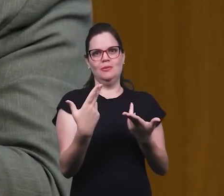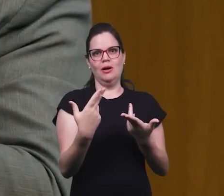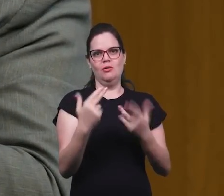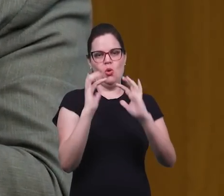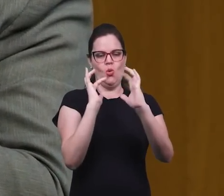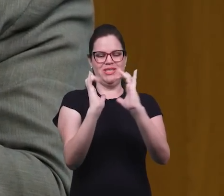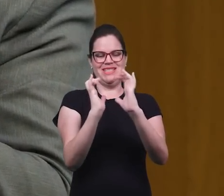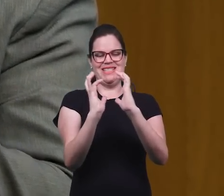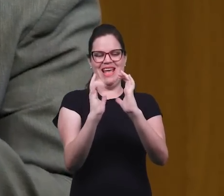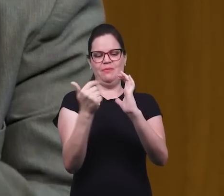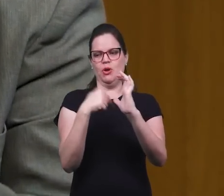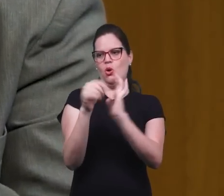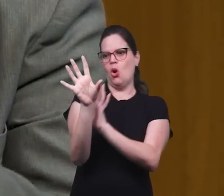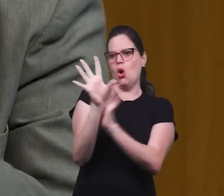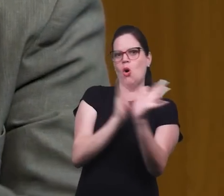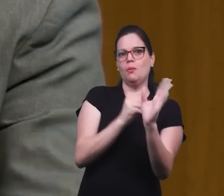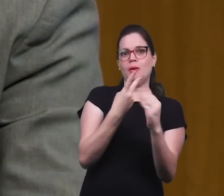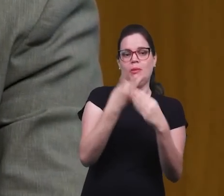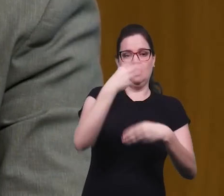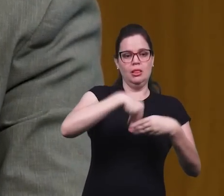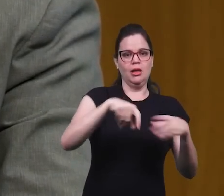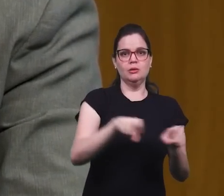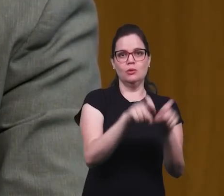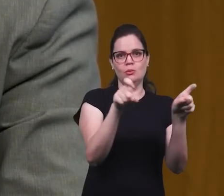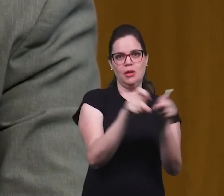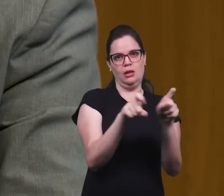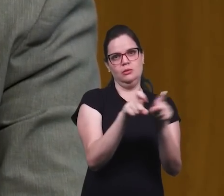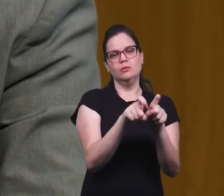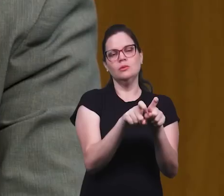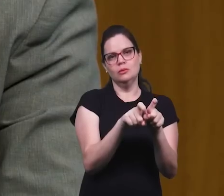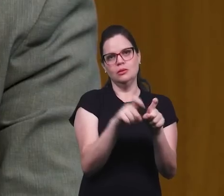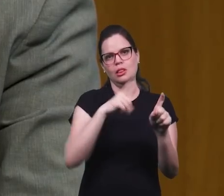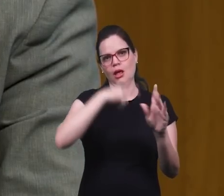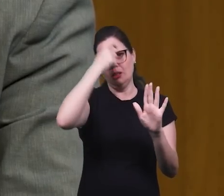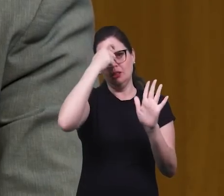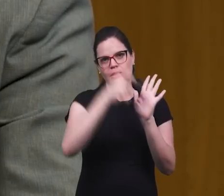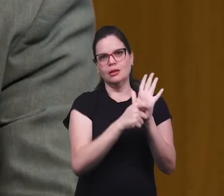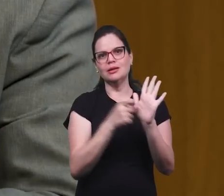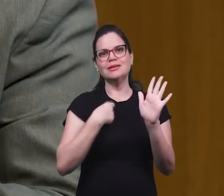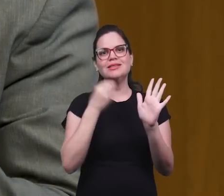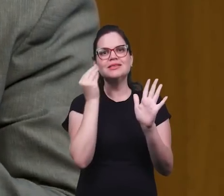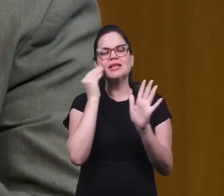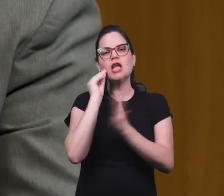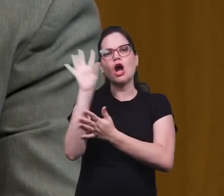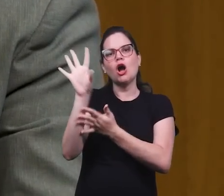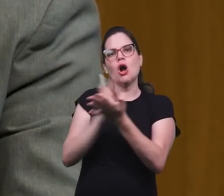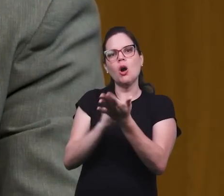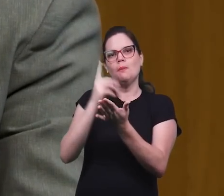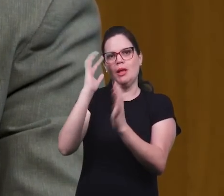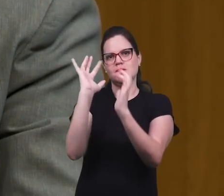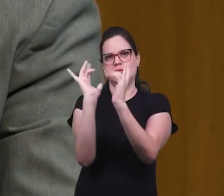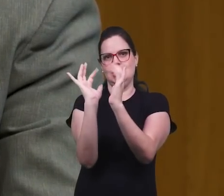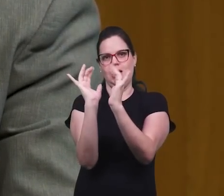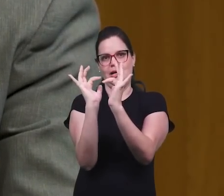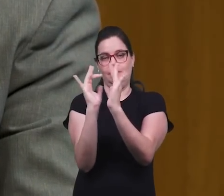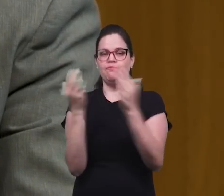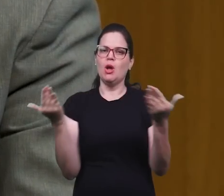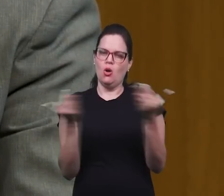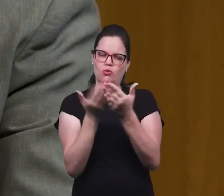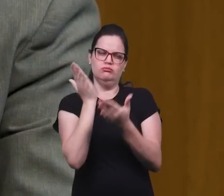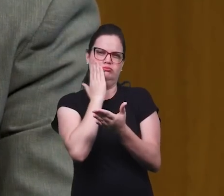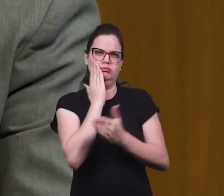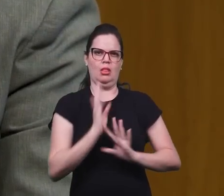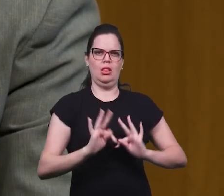copiar o que o cérebro faz através de uma máquina, de um computador. Né? E hoje a ciência está muito avançada, mas o que,